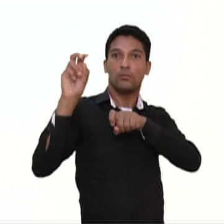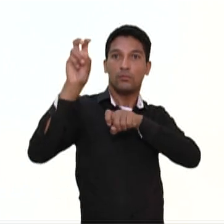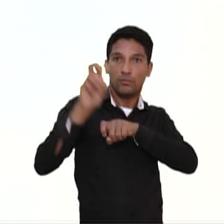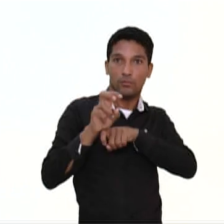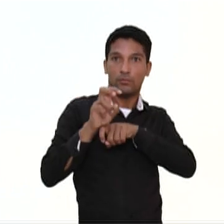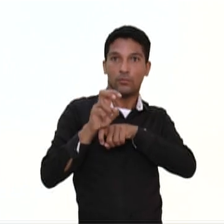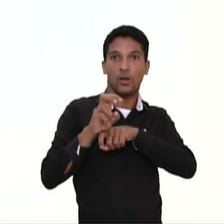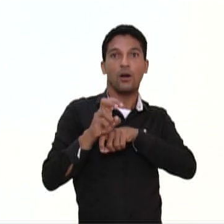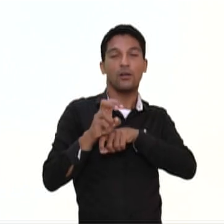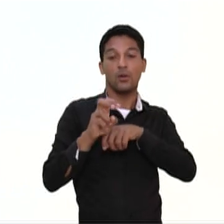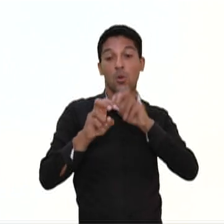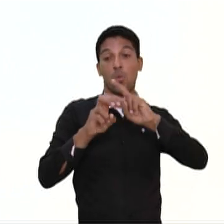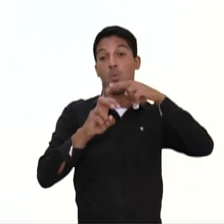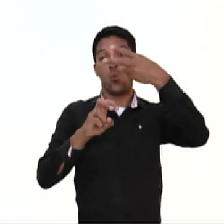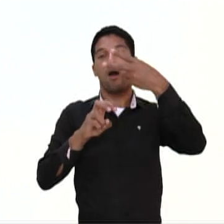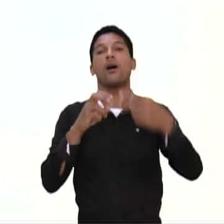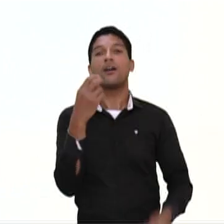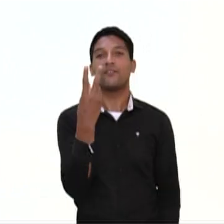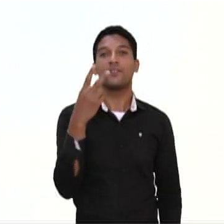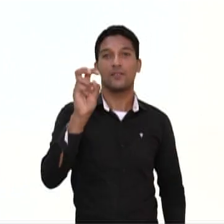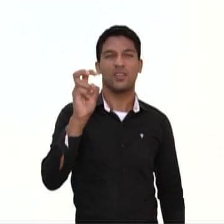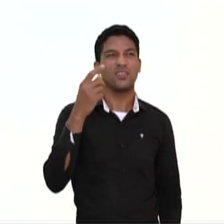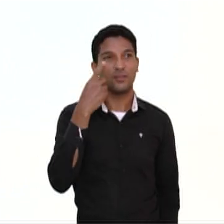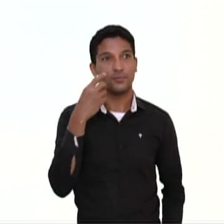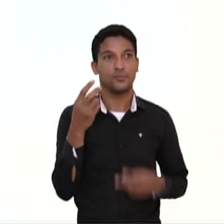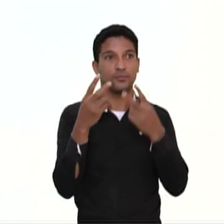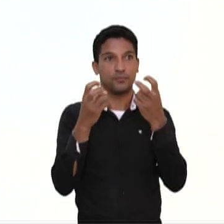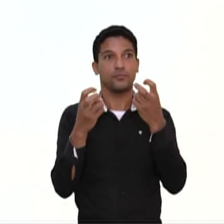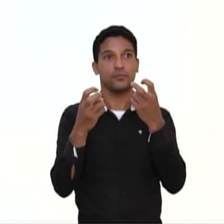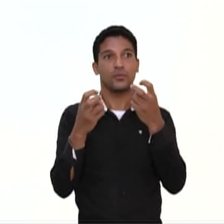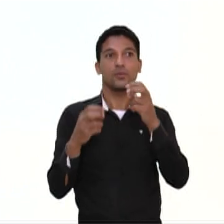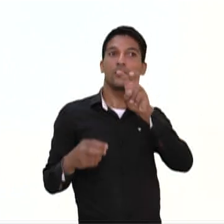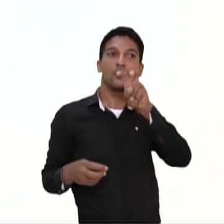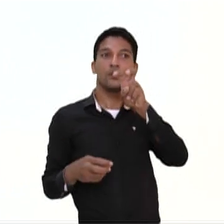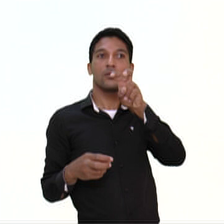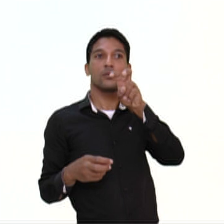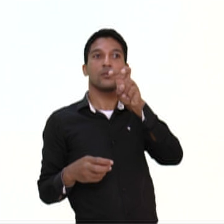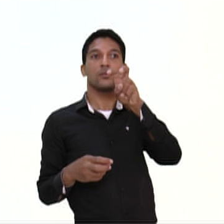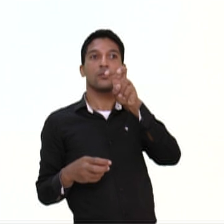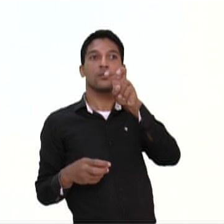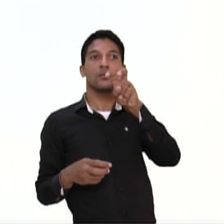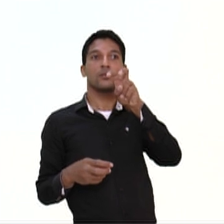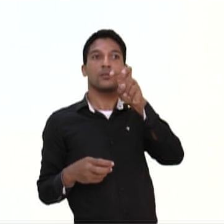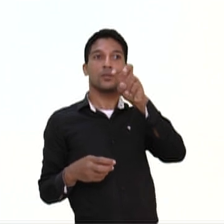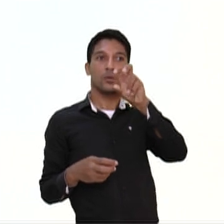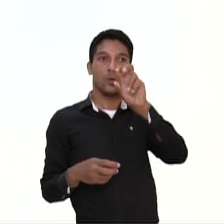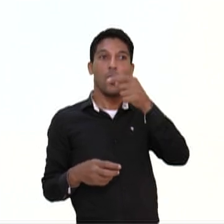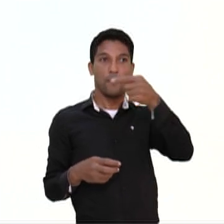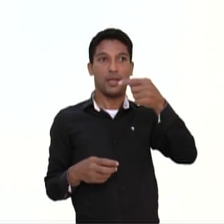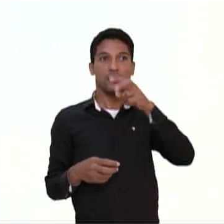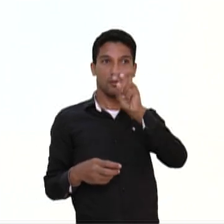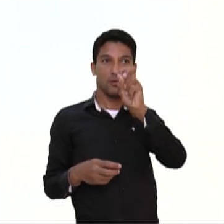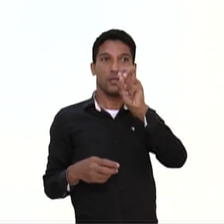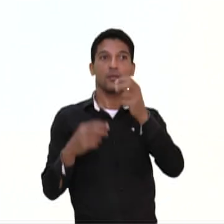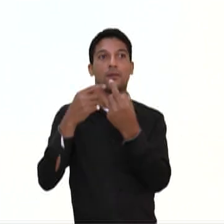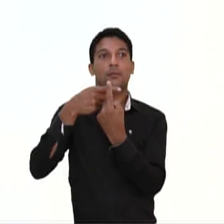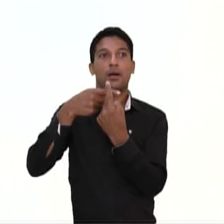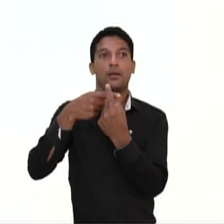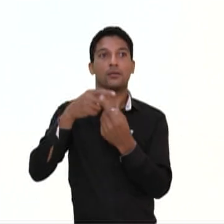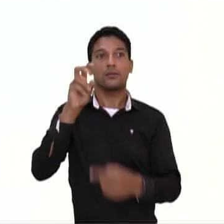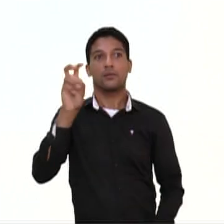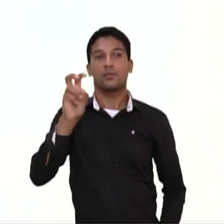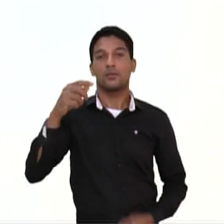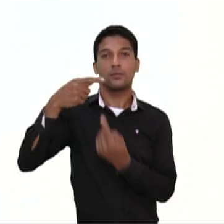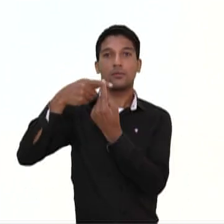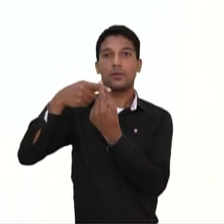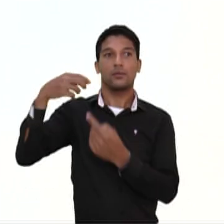vezes 25 menos 50, 55 mais 3. Aí aqui eu fiz um pouquinho diferente, menos 50 mais 55,